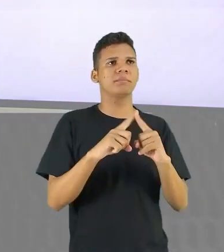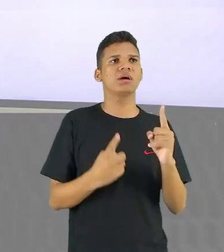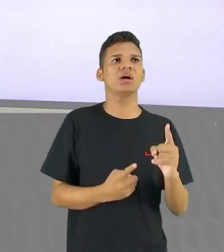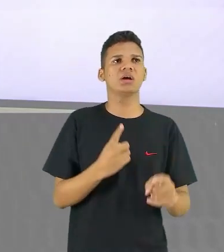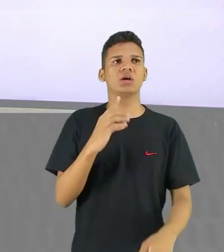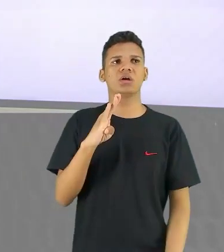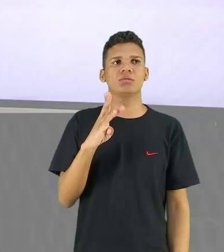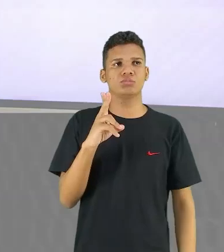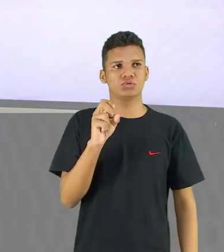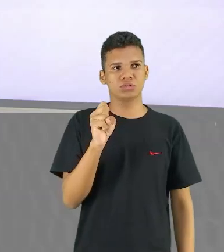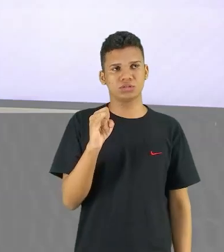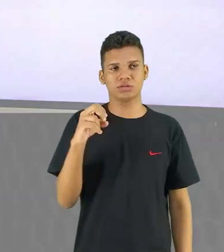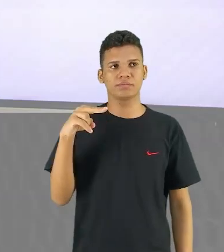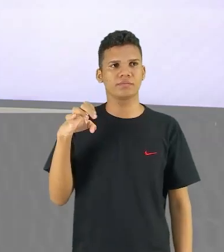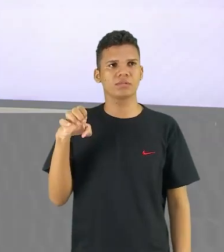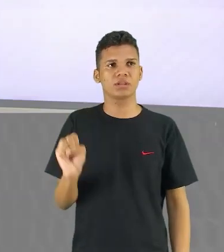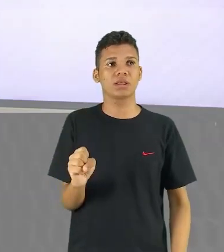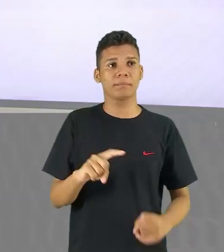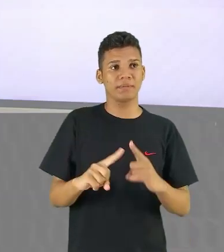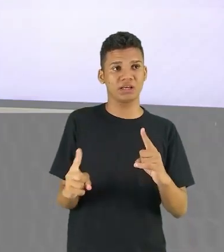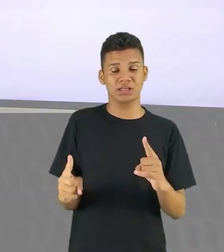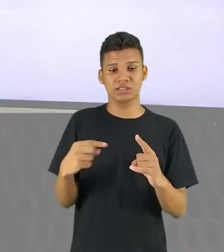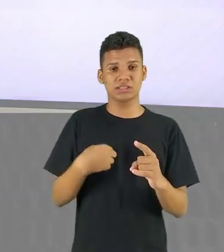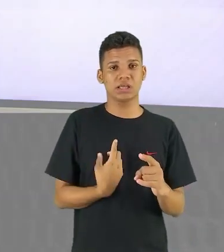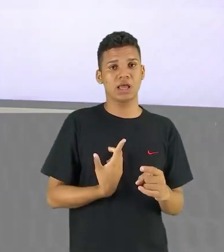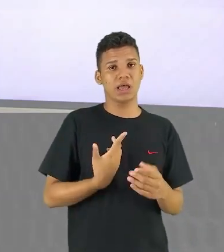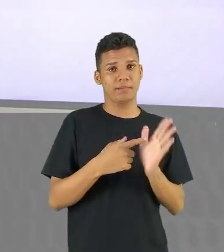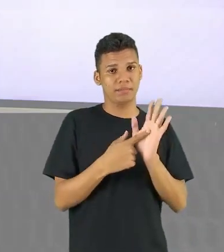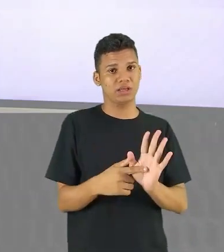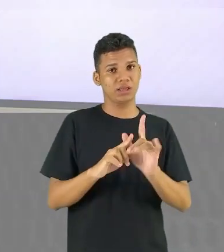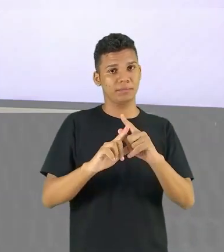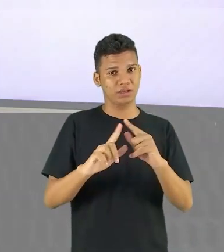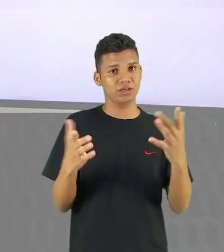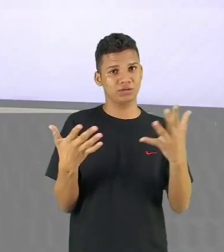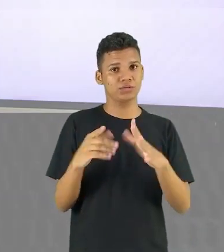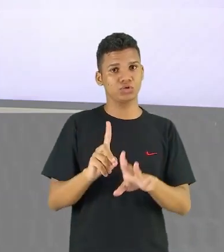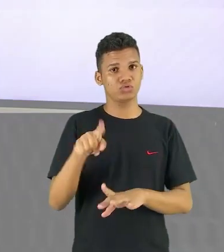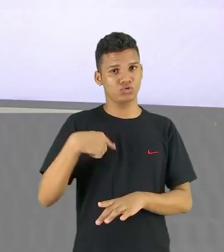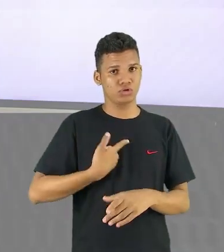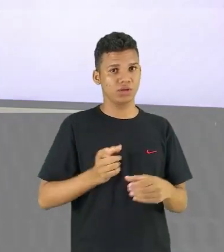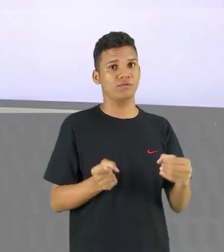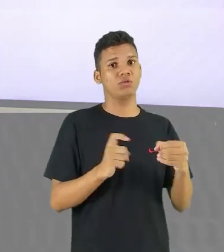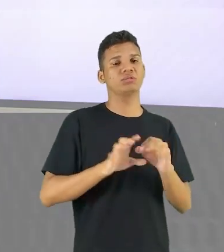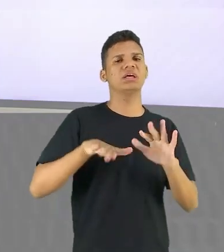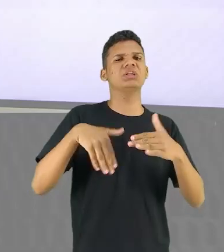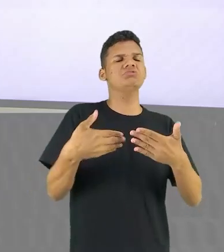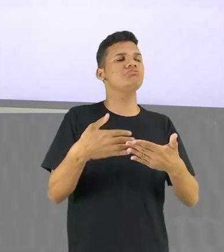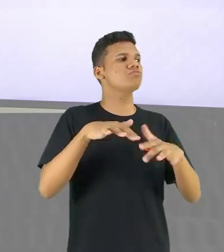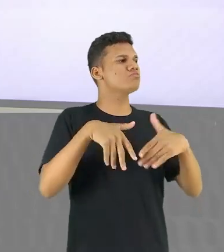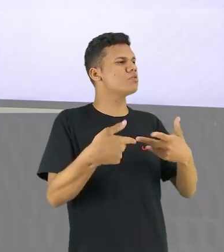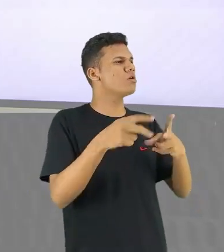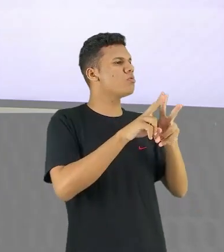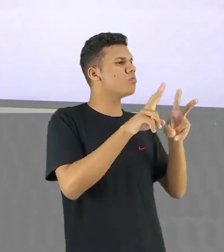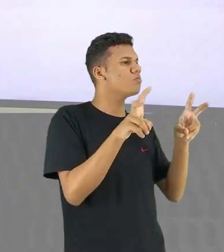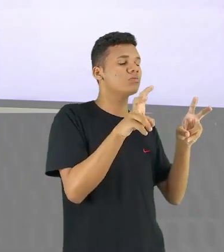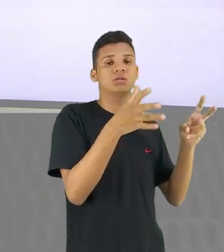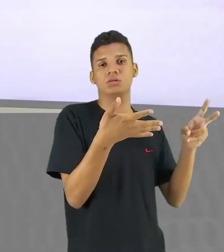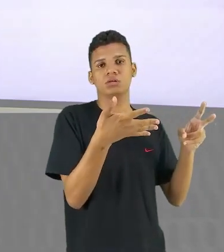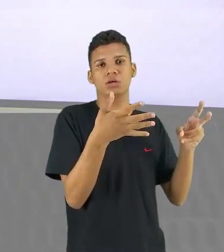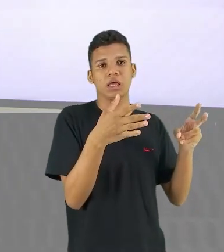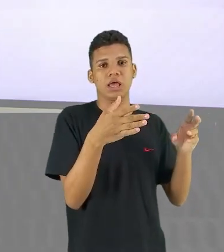yet only? Bem aqui, ó. Tá? Então, vamos retomar. Qual era o assunto?